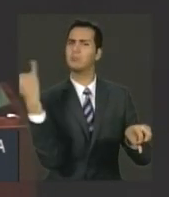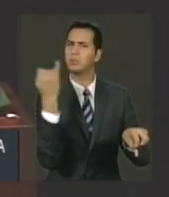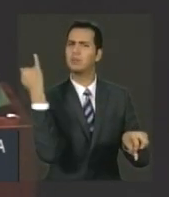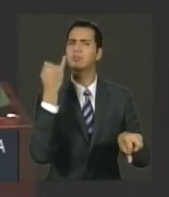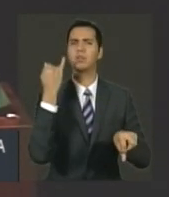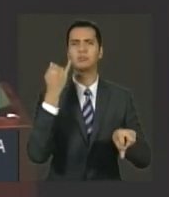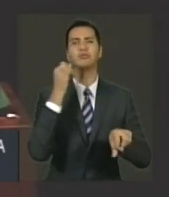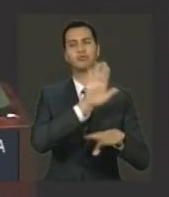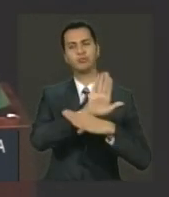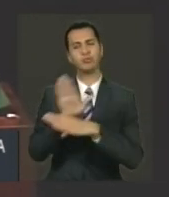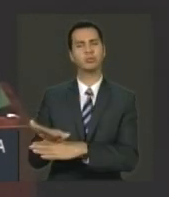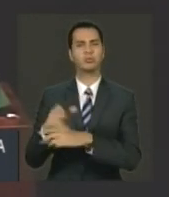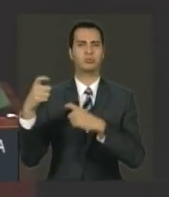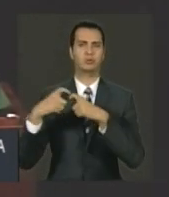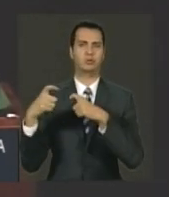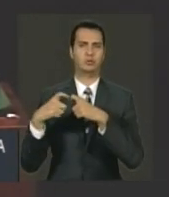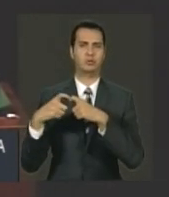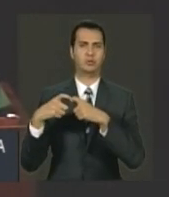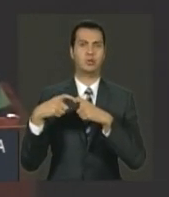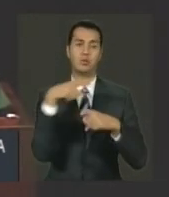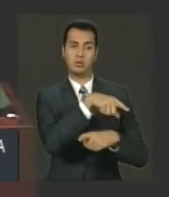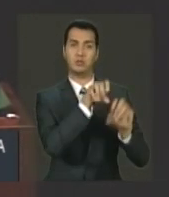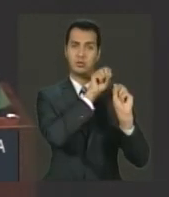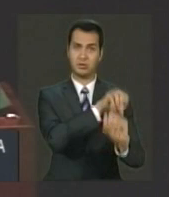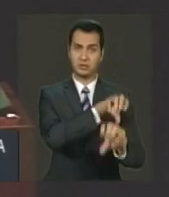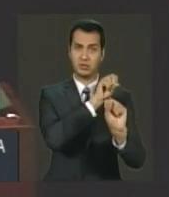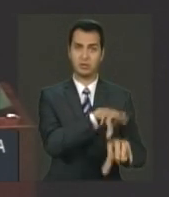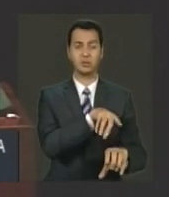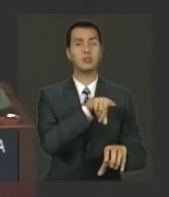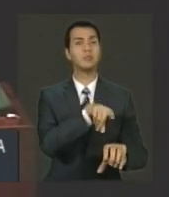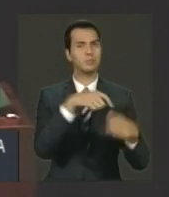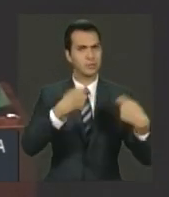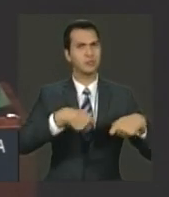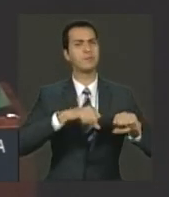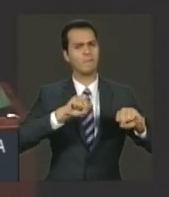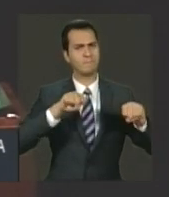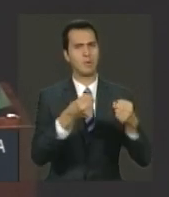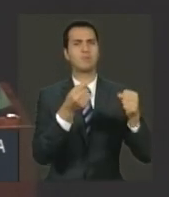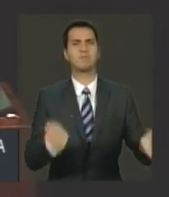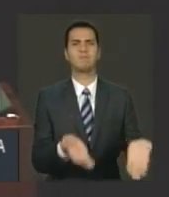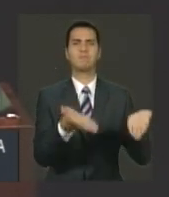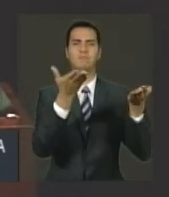Fortalecê-lo deve ser a missão maior de uma instituição como a nossa.